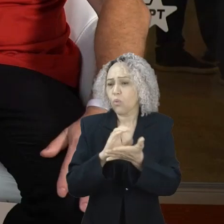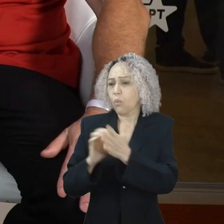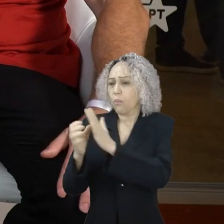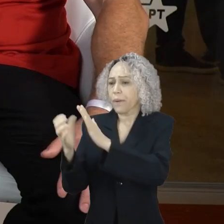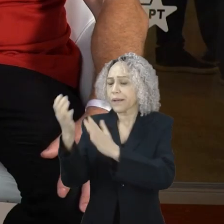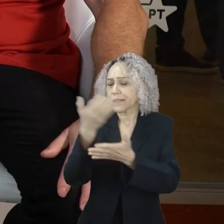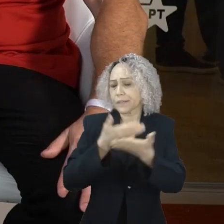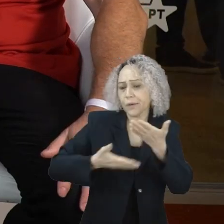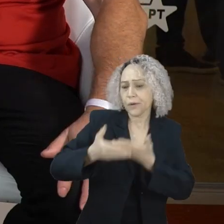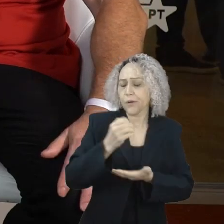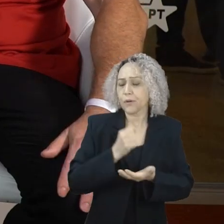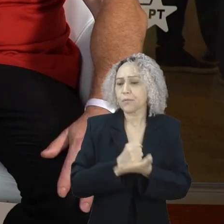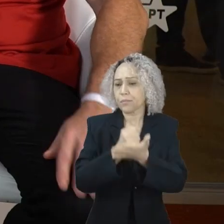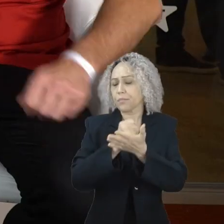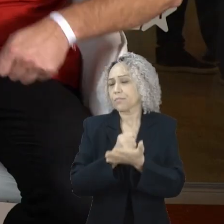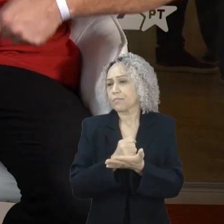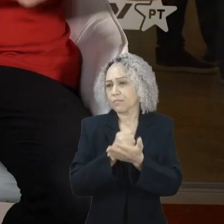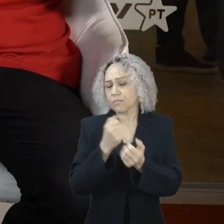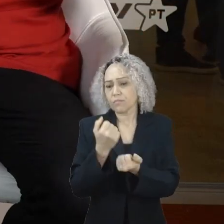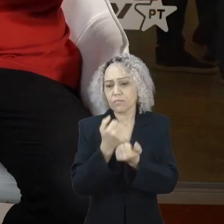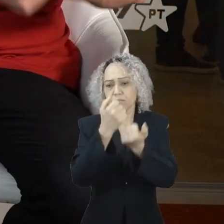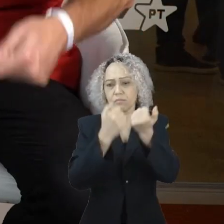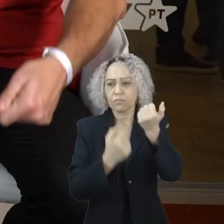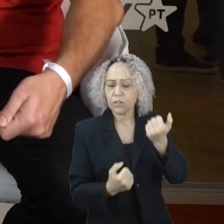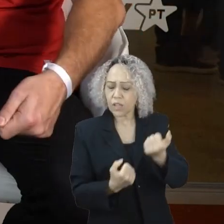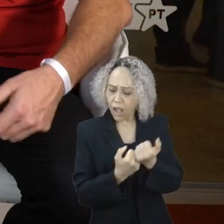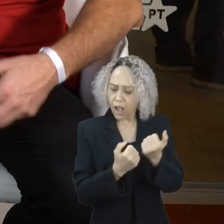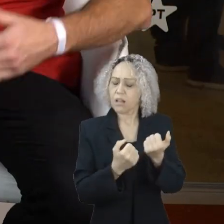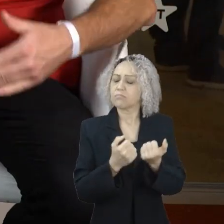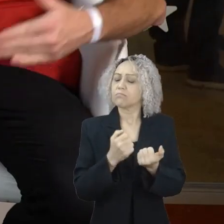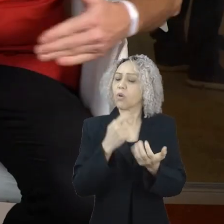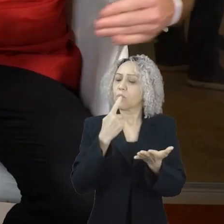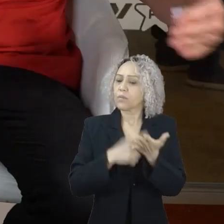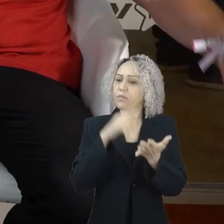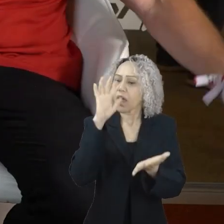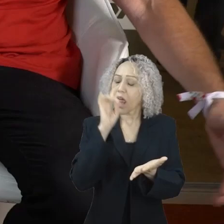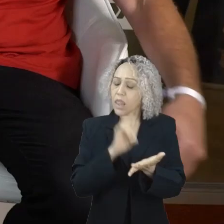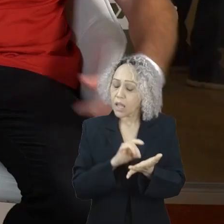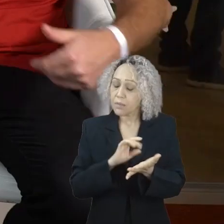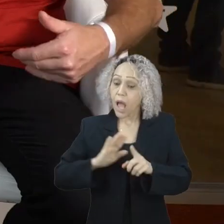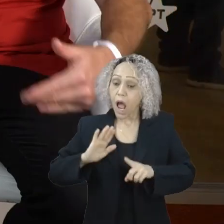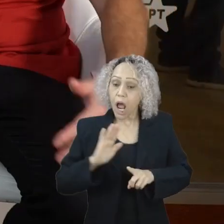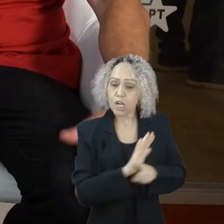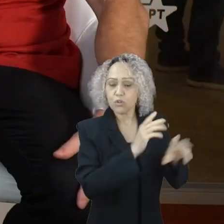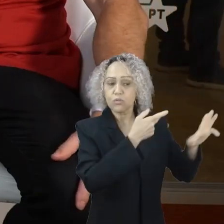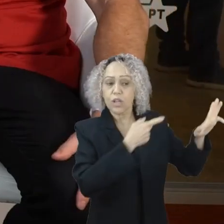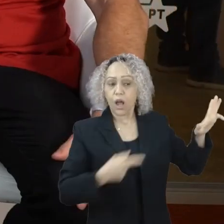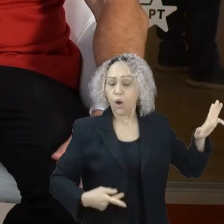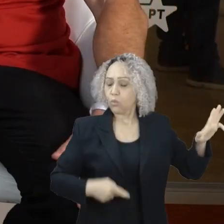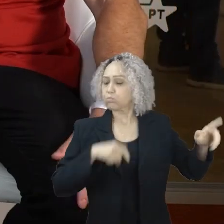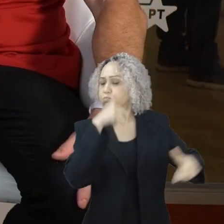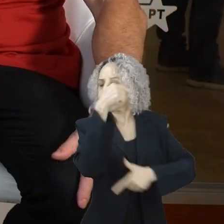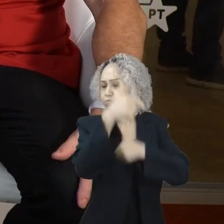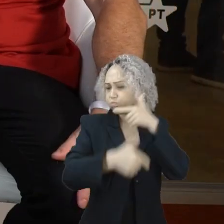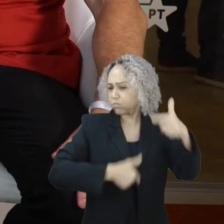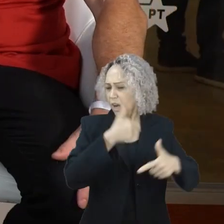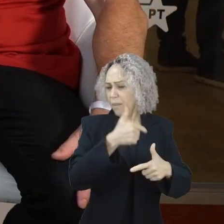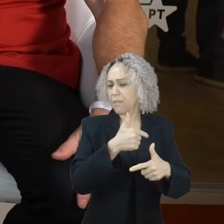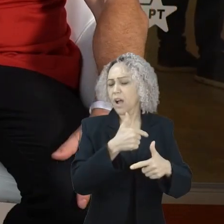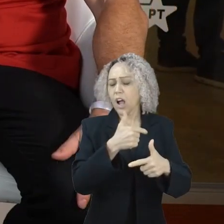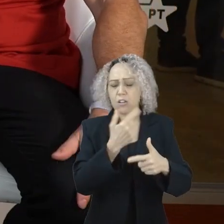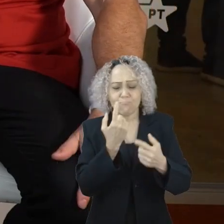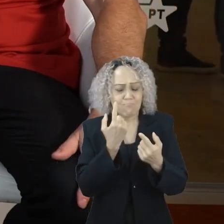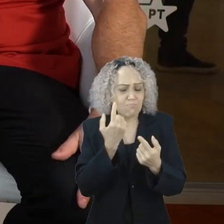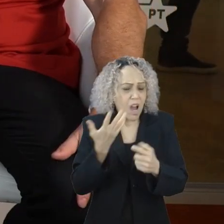ano que vem, um compromisso verdadeiro em nos ajudar a implementar tudo que o presidente Lula está fazendo de mudança